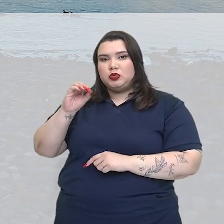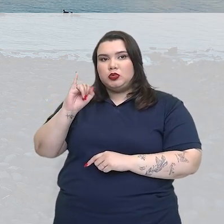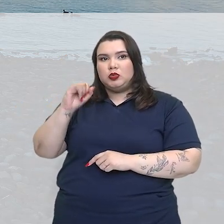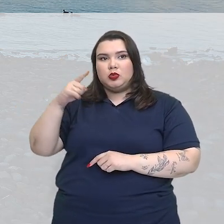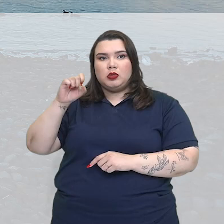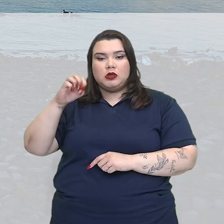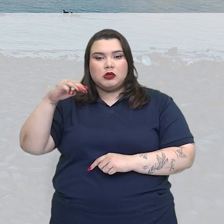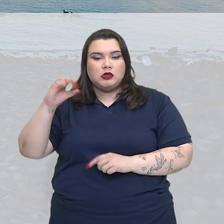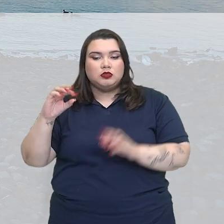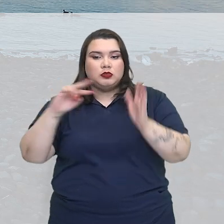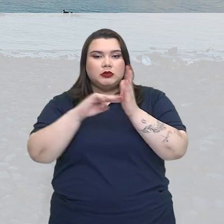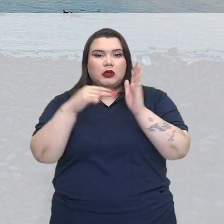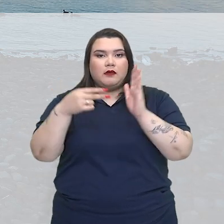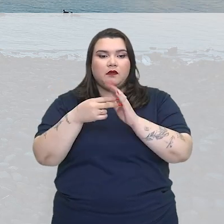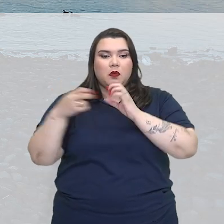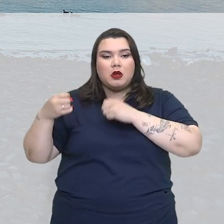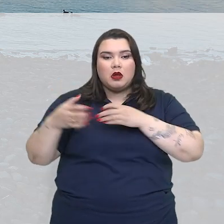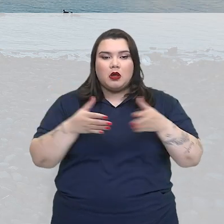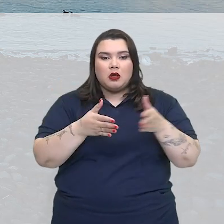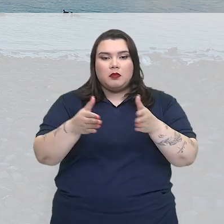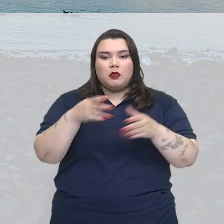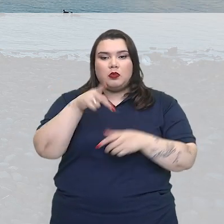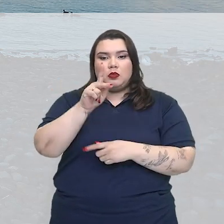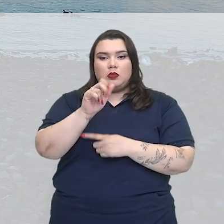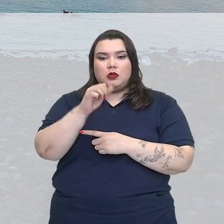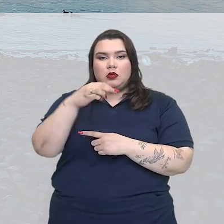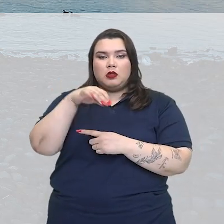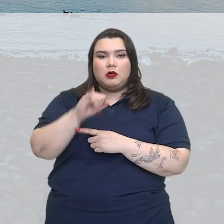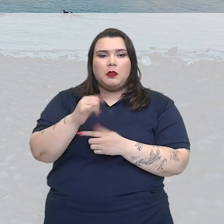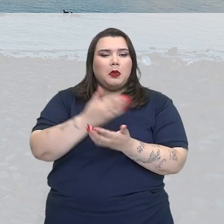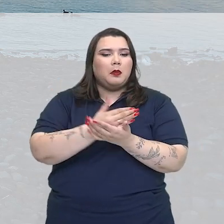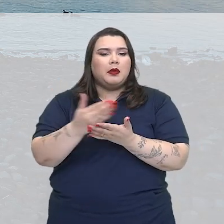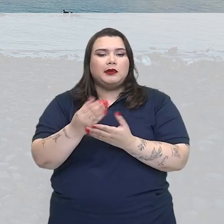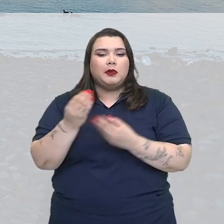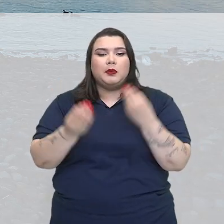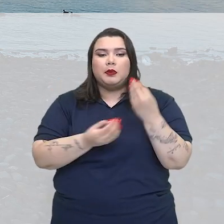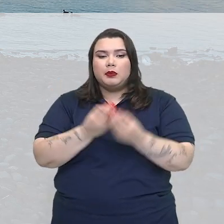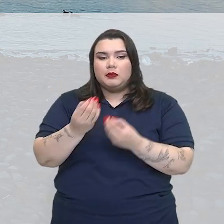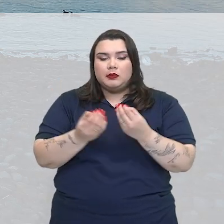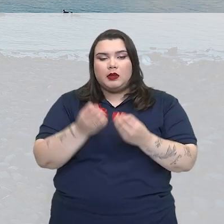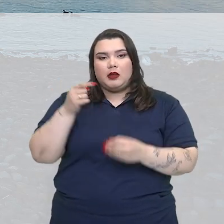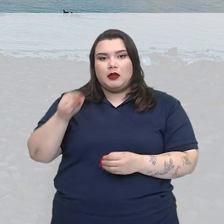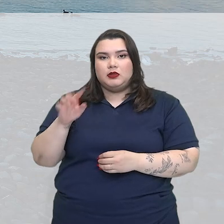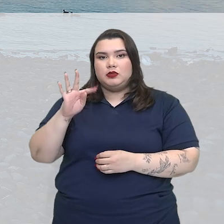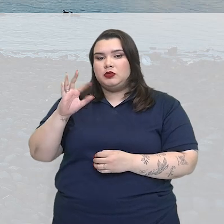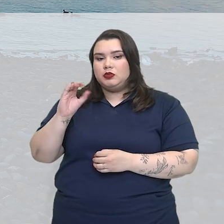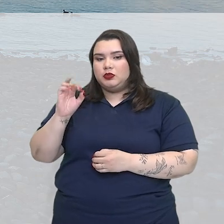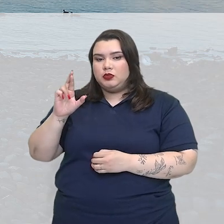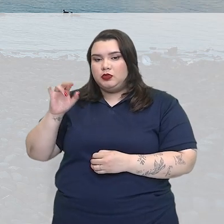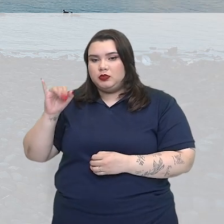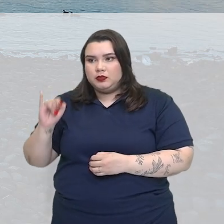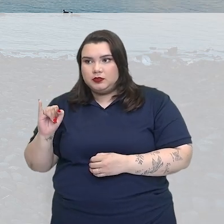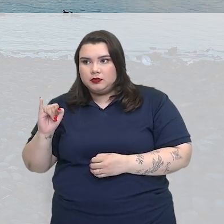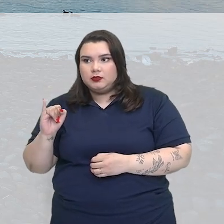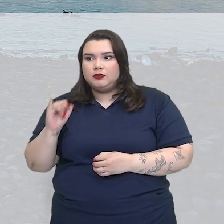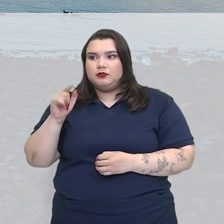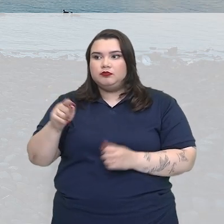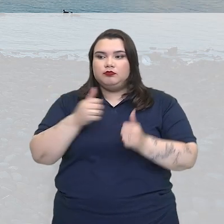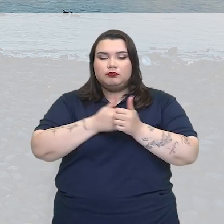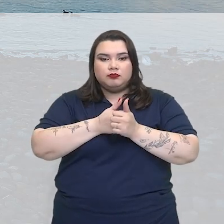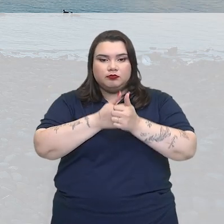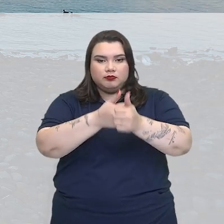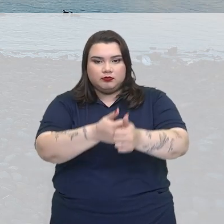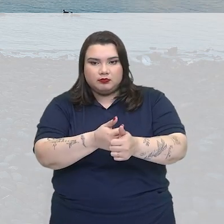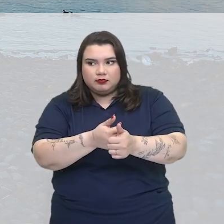dos kami. E quando começa esse caminho? Esse caminho ele começa a partir do tori, a partir desse